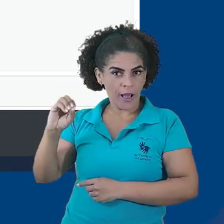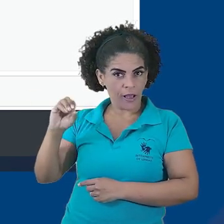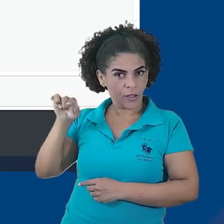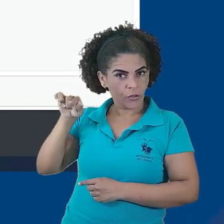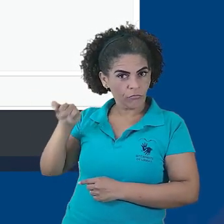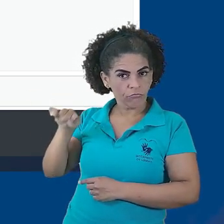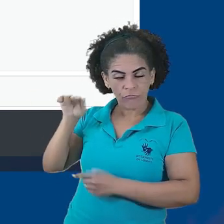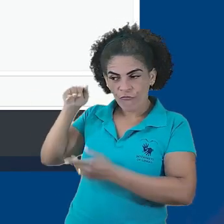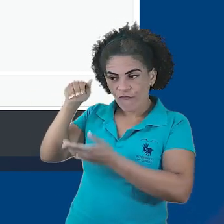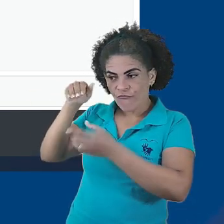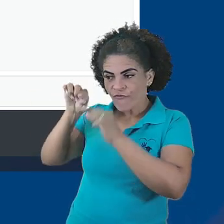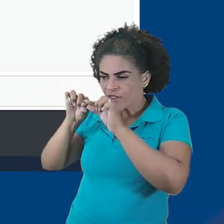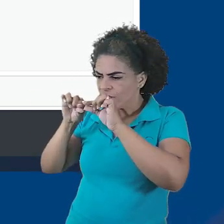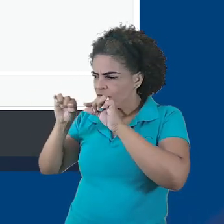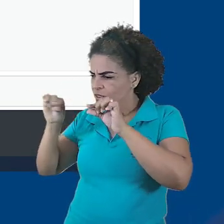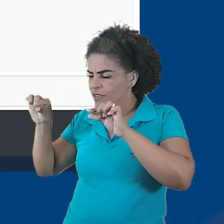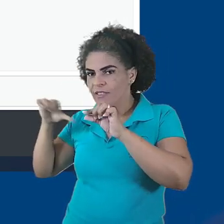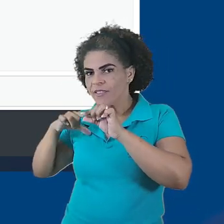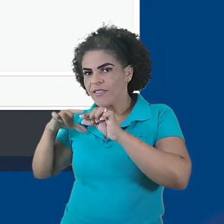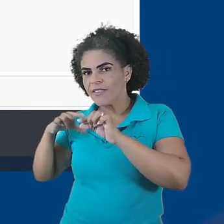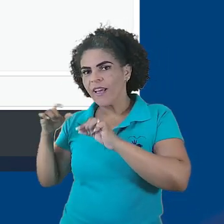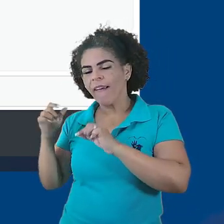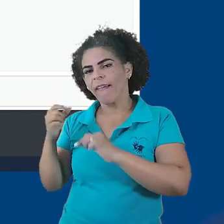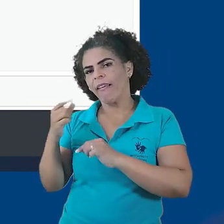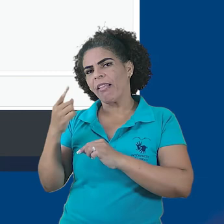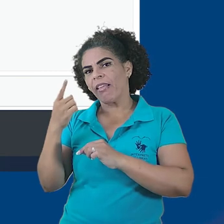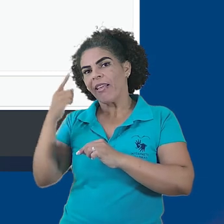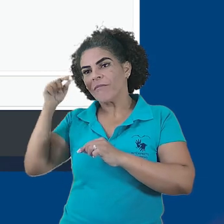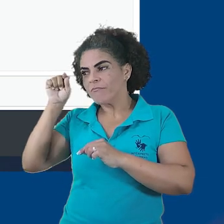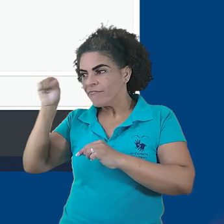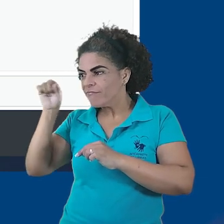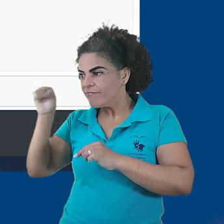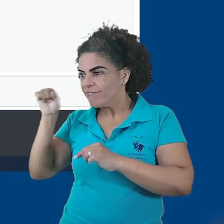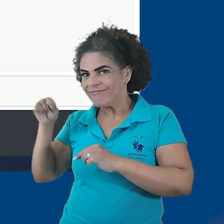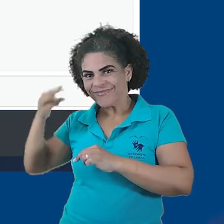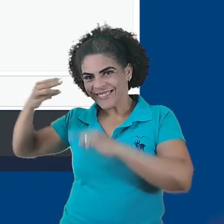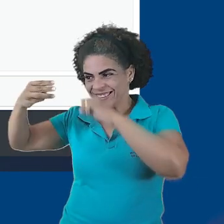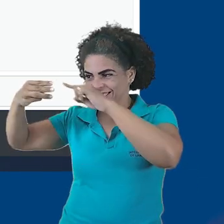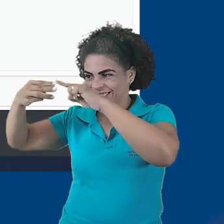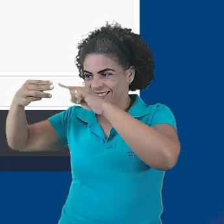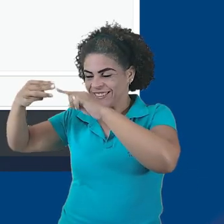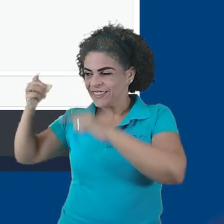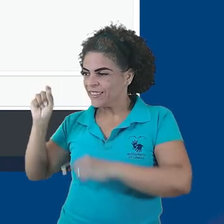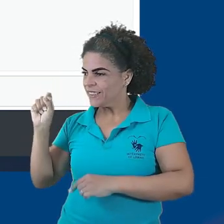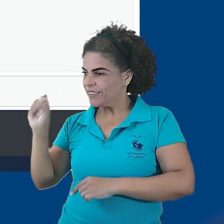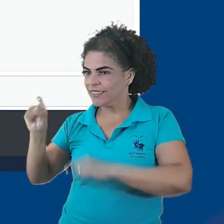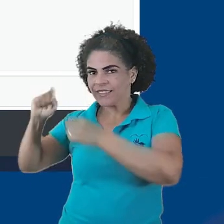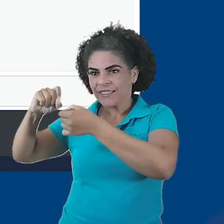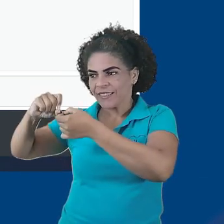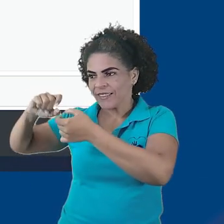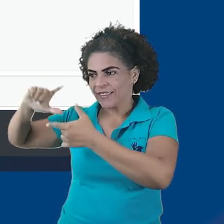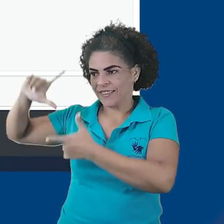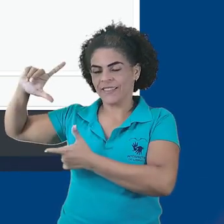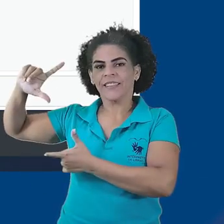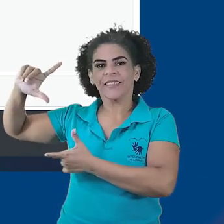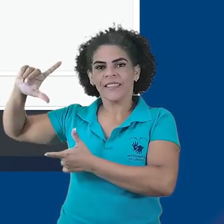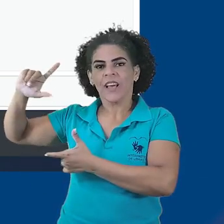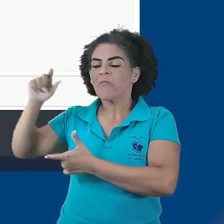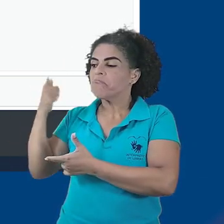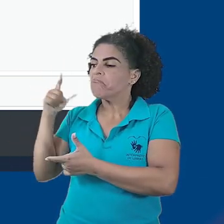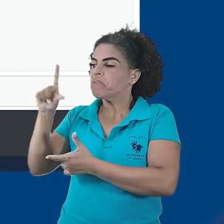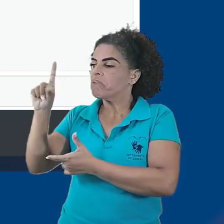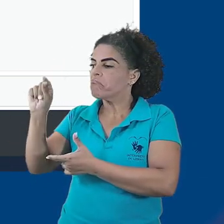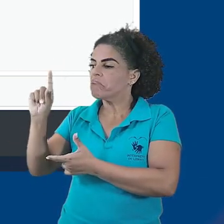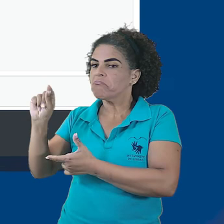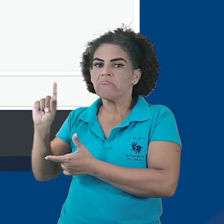usuário E aí no Fim da Linha É um ícone e... E quando sobre ele abre assim um menino